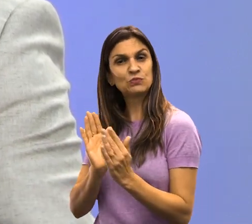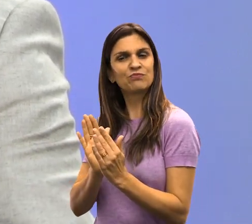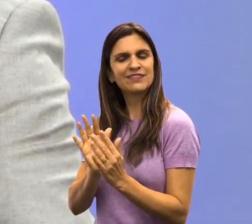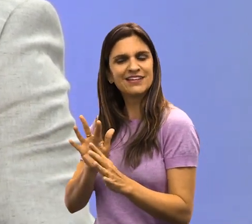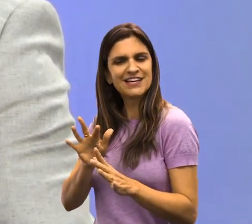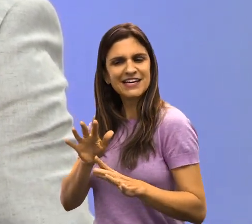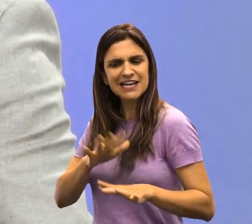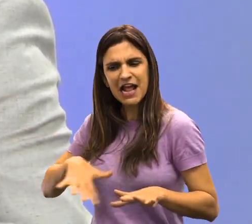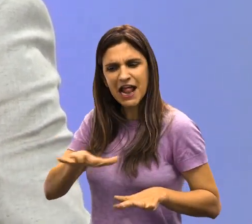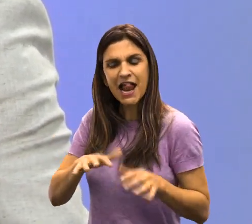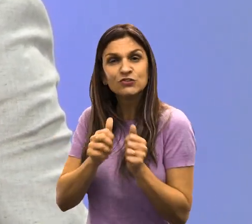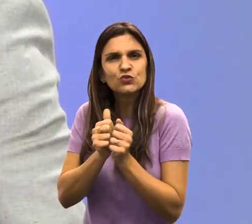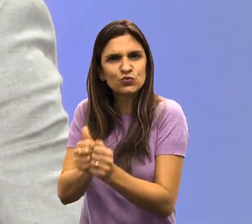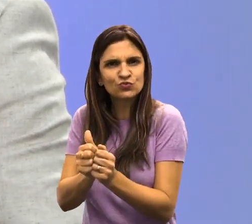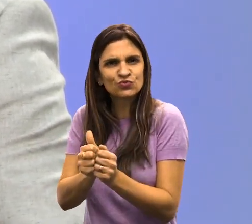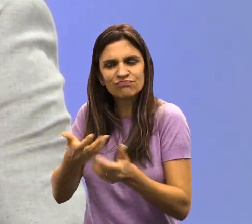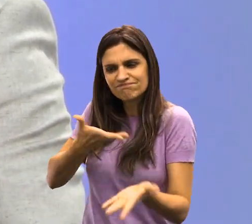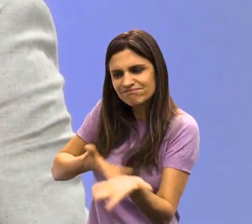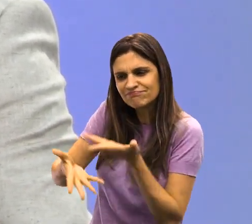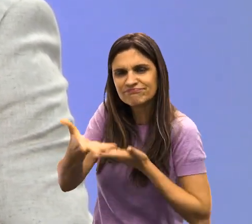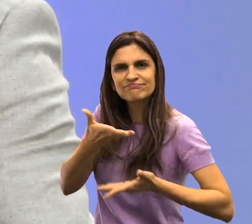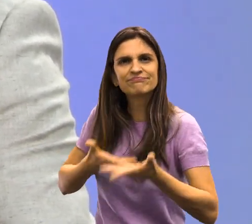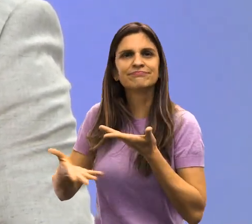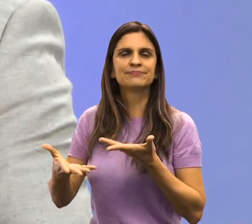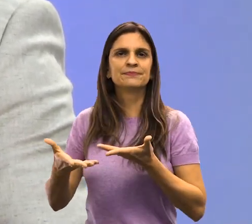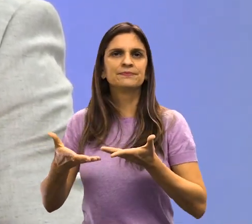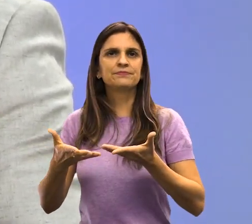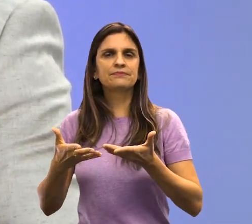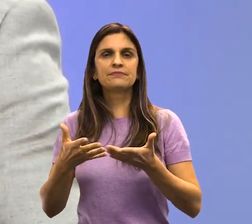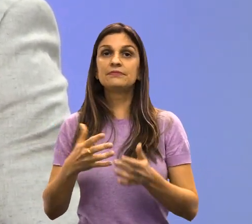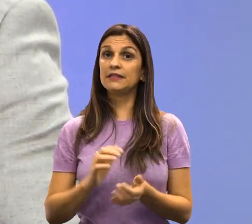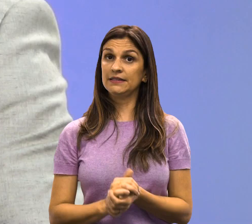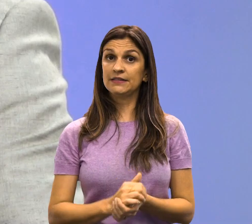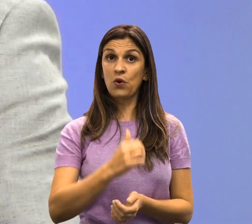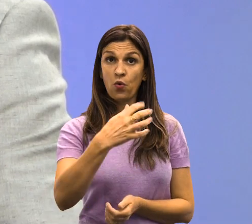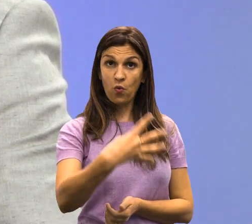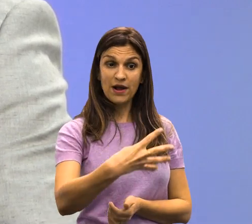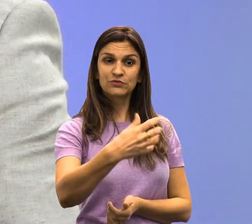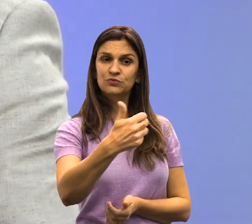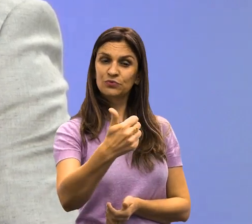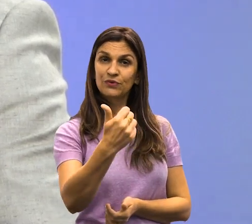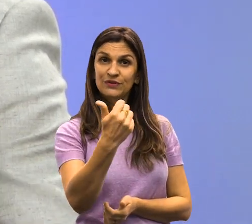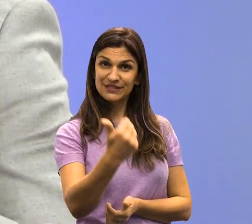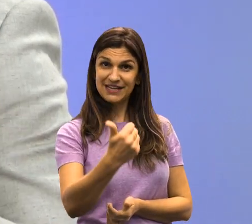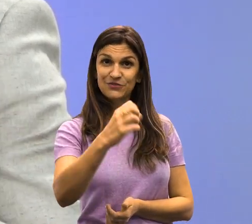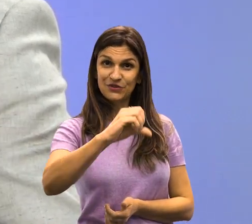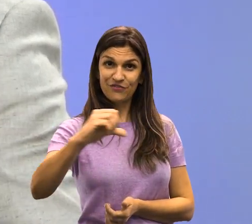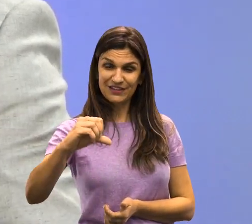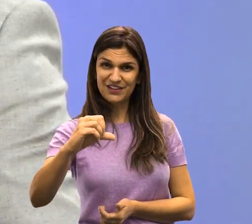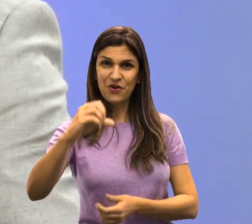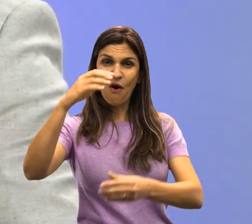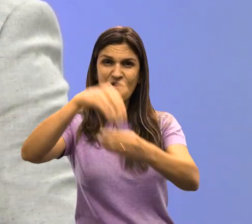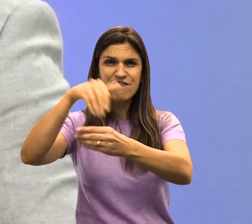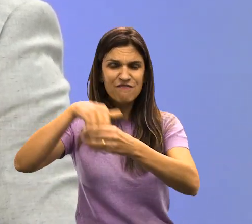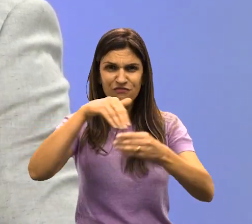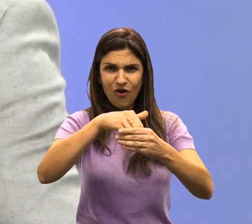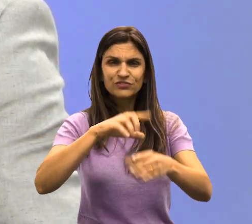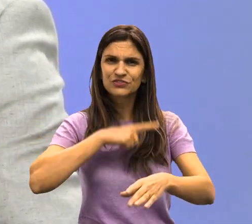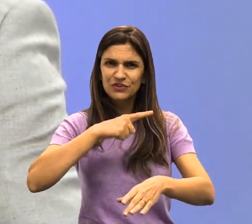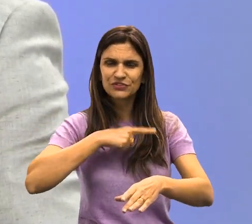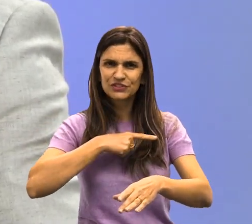deu pela união da categoria. Eu digo para você, dos 4.199 votos, minimamente aí